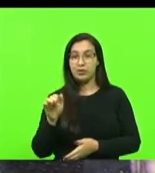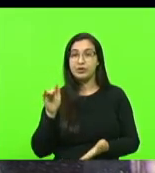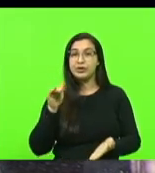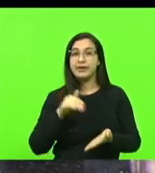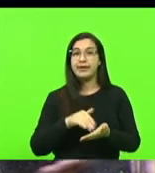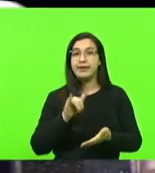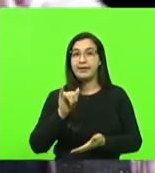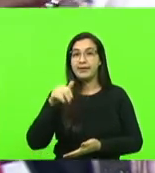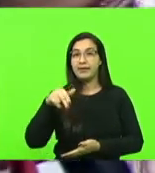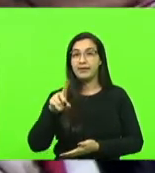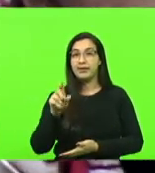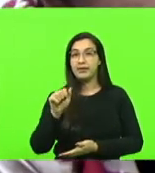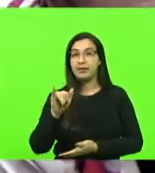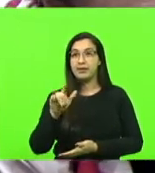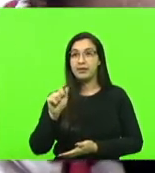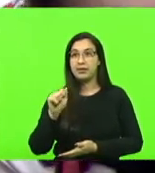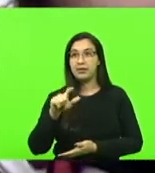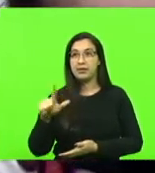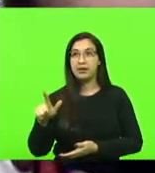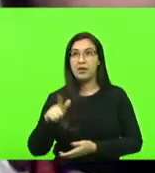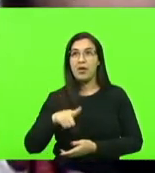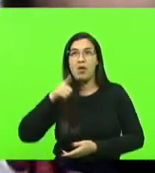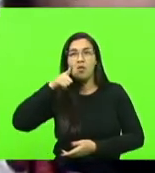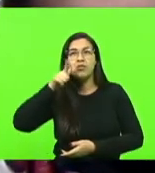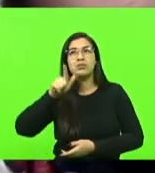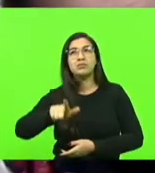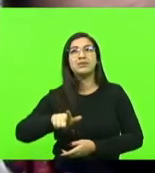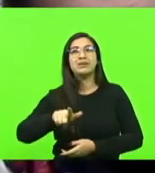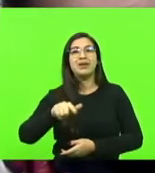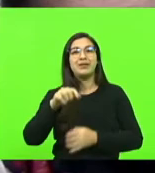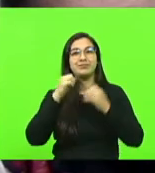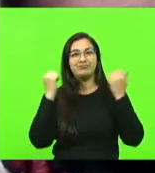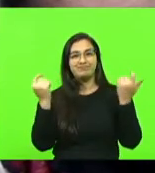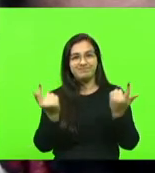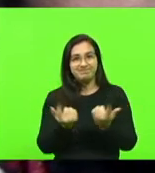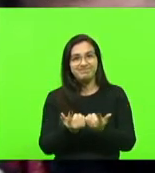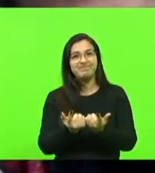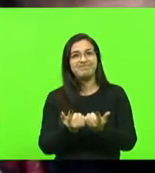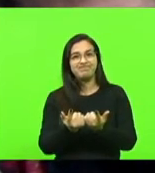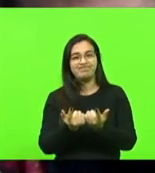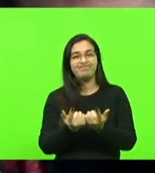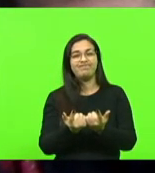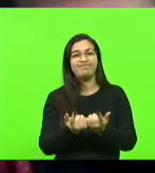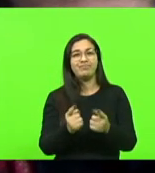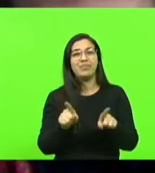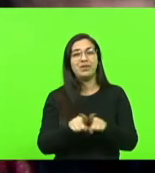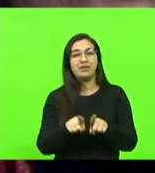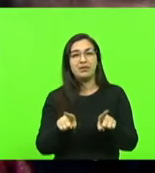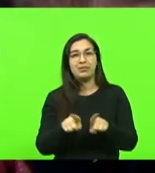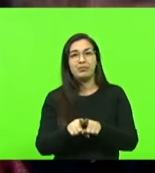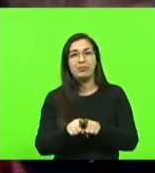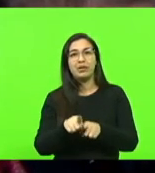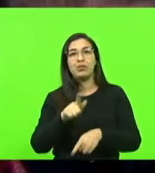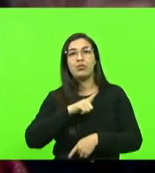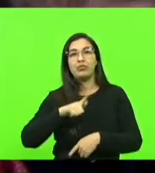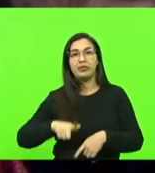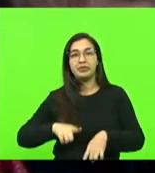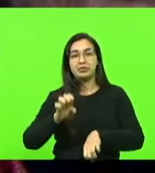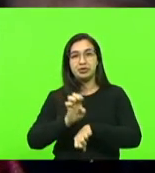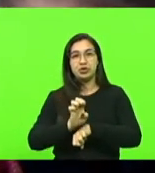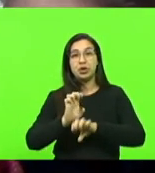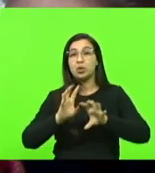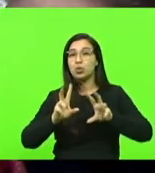grande conquista da Assembleia Legislativa, do Governo do Estado, de todos aqueles que lutaram,